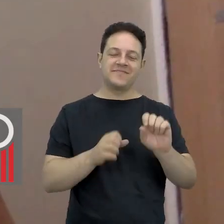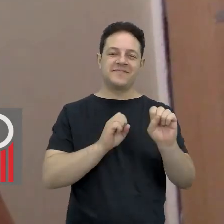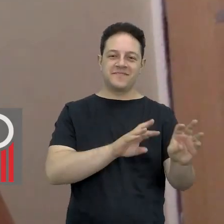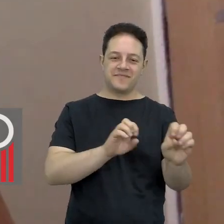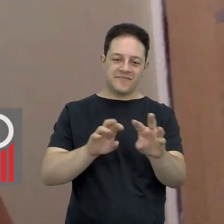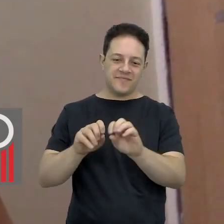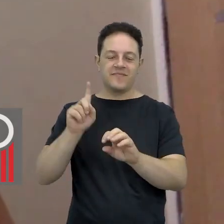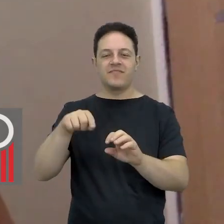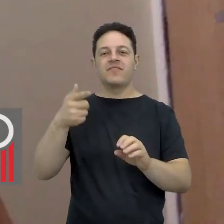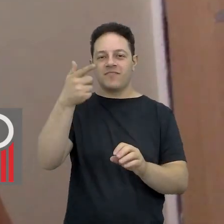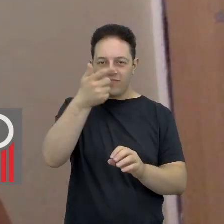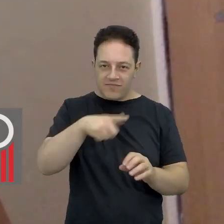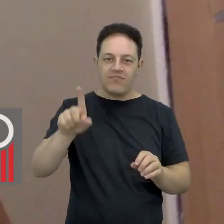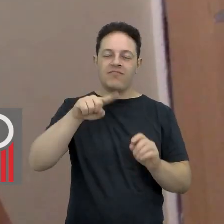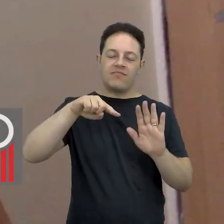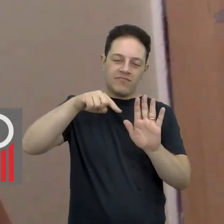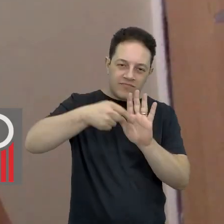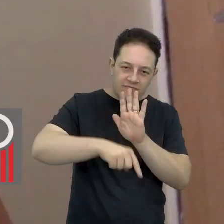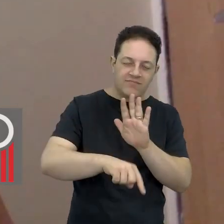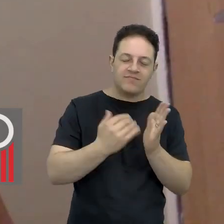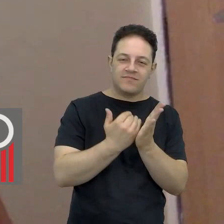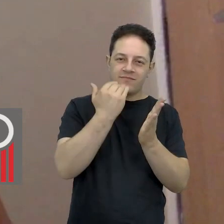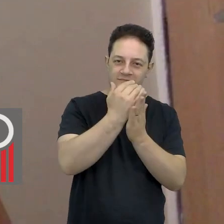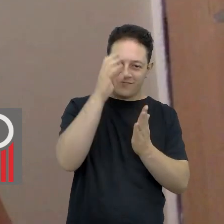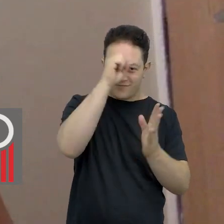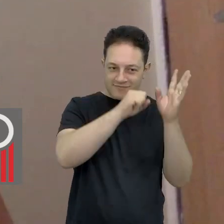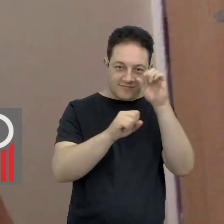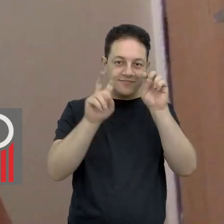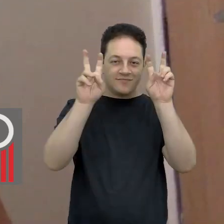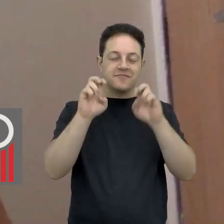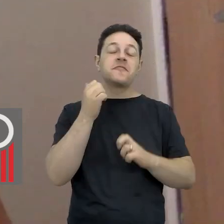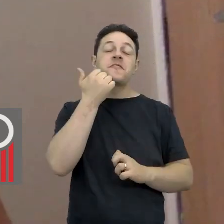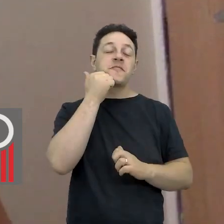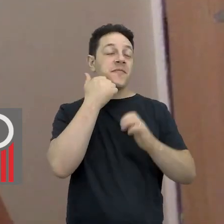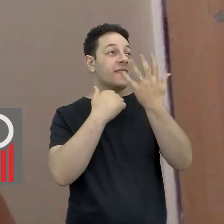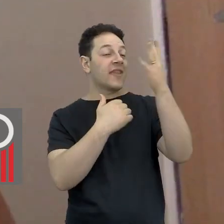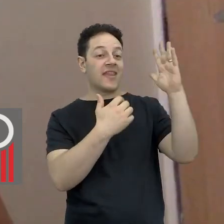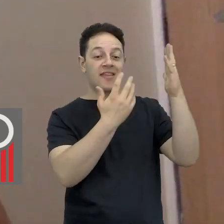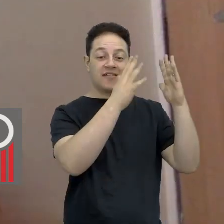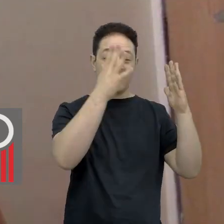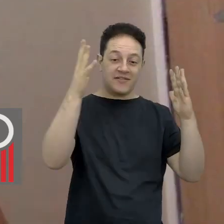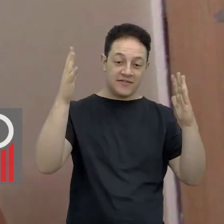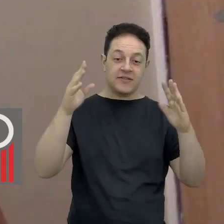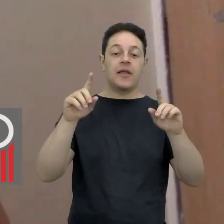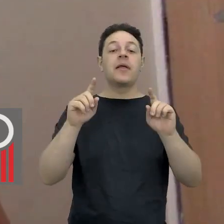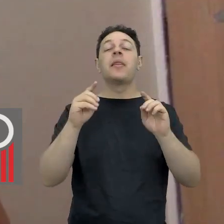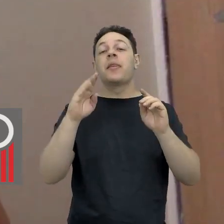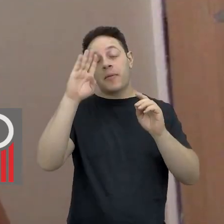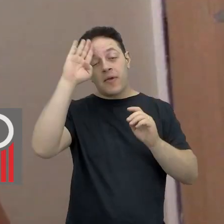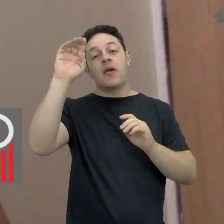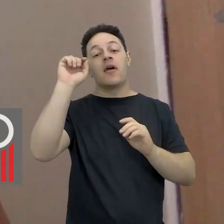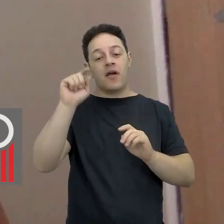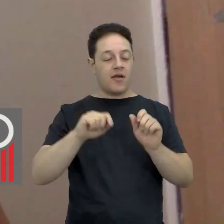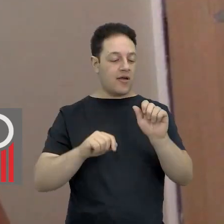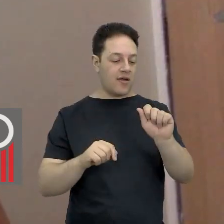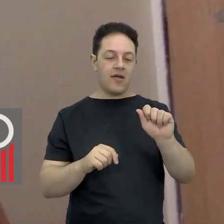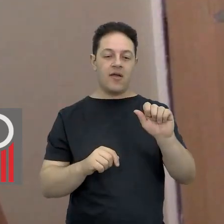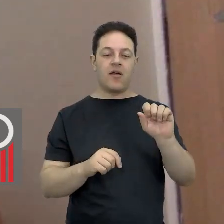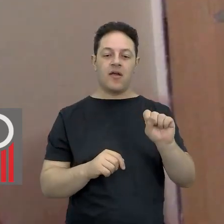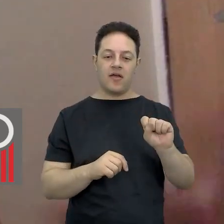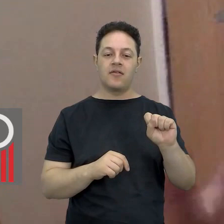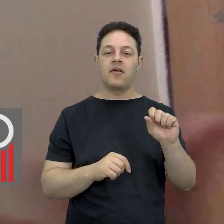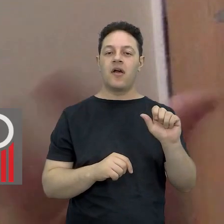de recuperação e aprofundamento de ciências da natureza para a